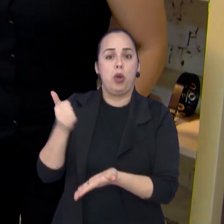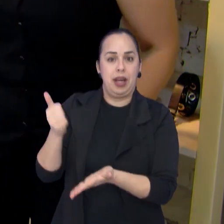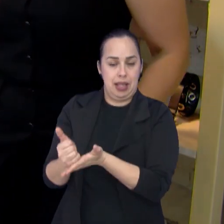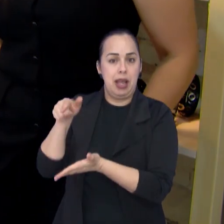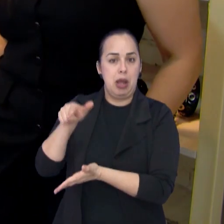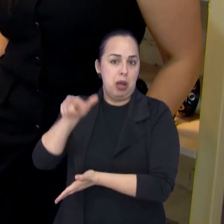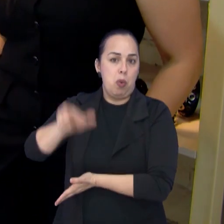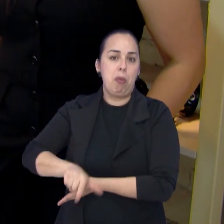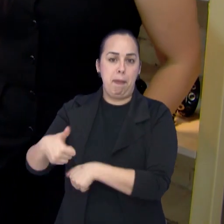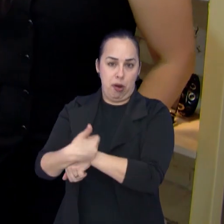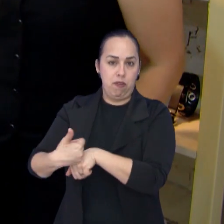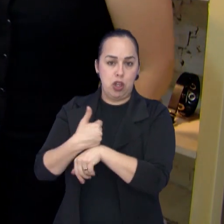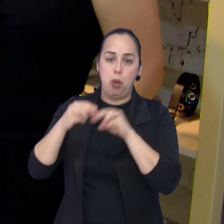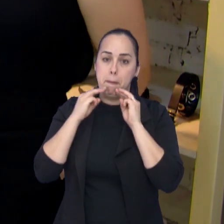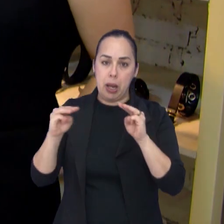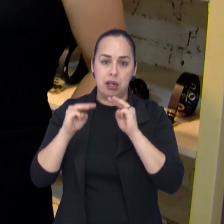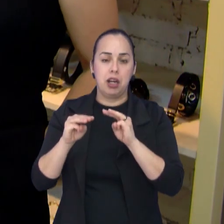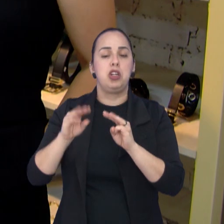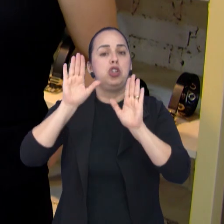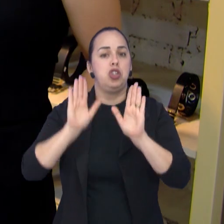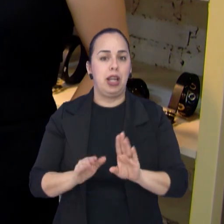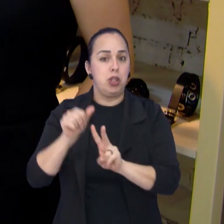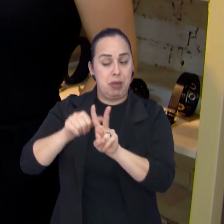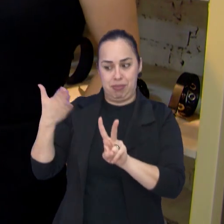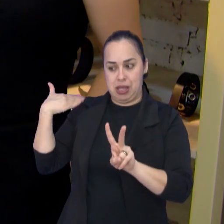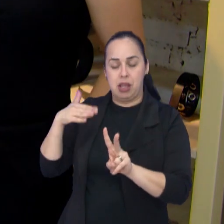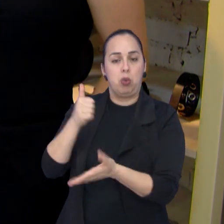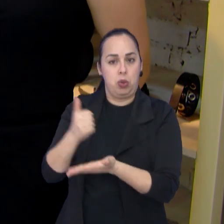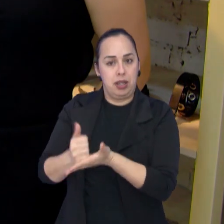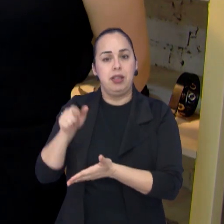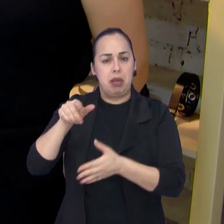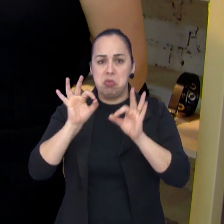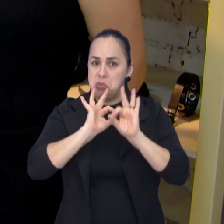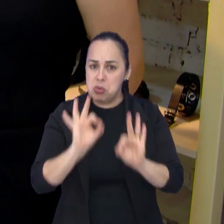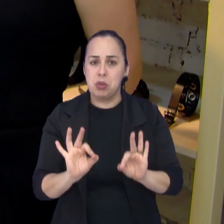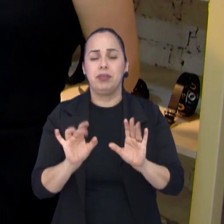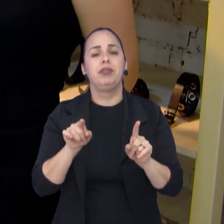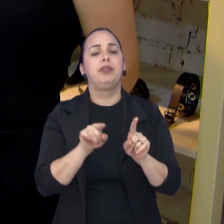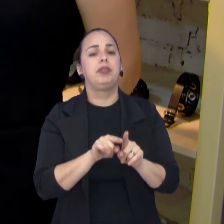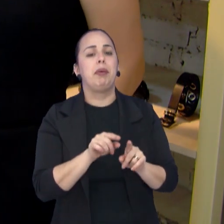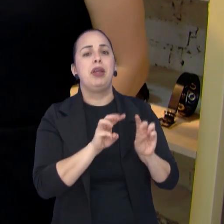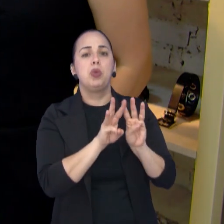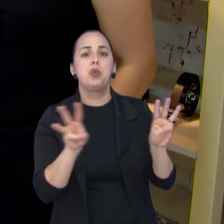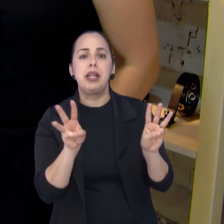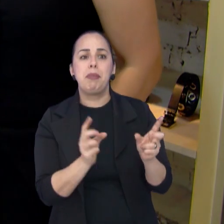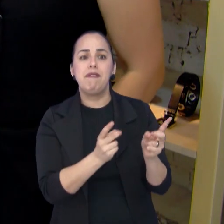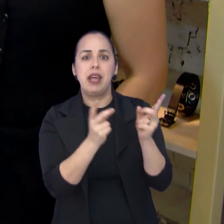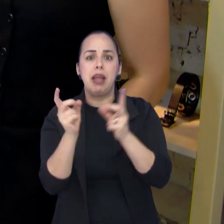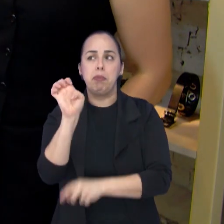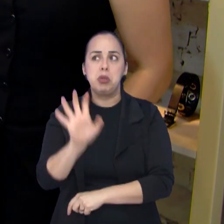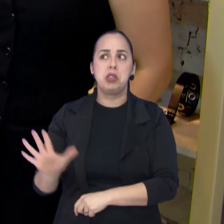marketing, né, uma profissional, e está dando tudo certo. E o site seria para também vender para outros estados,